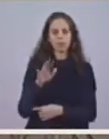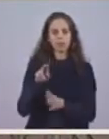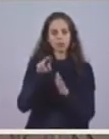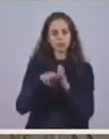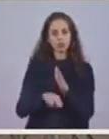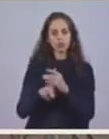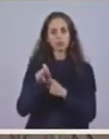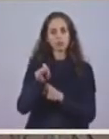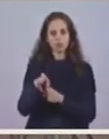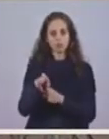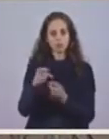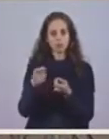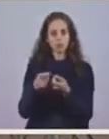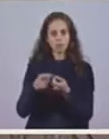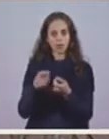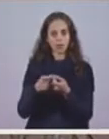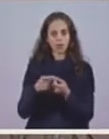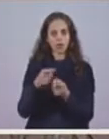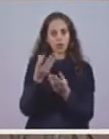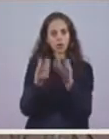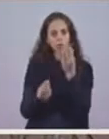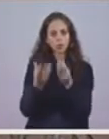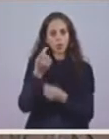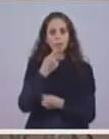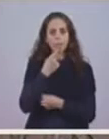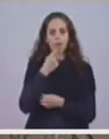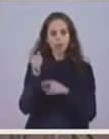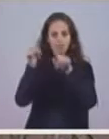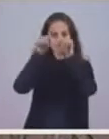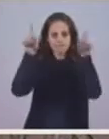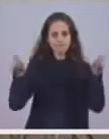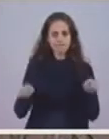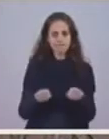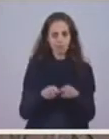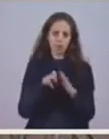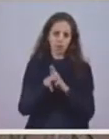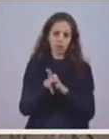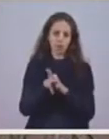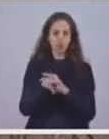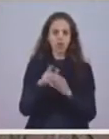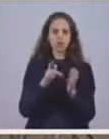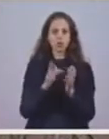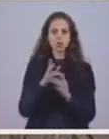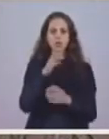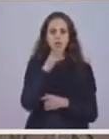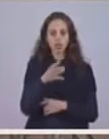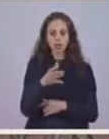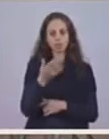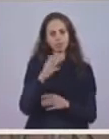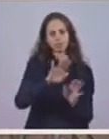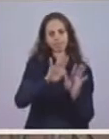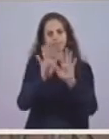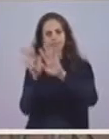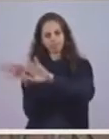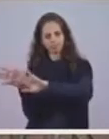túmulo. Era uma gruta com uma pedra posta à entrada. Disse Jesus: "Tirai a